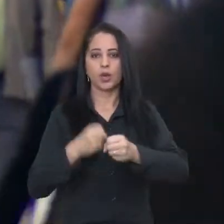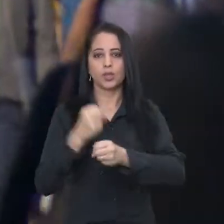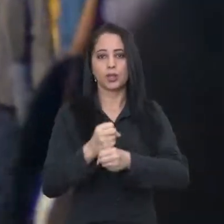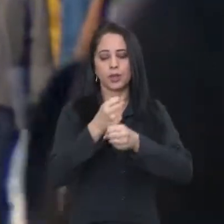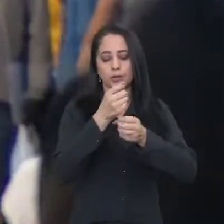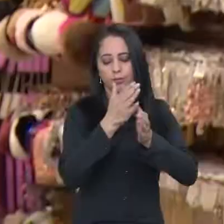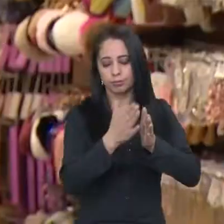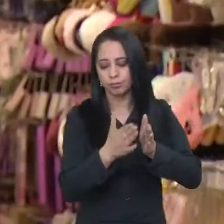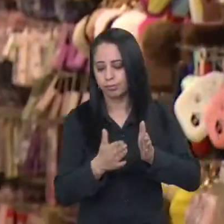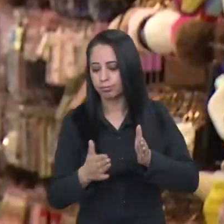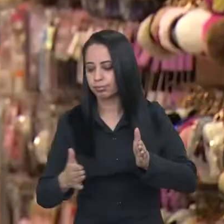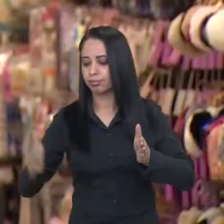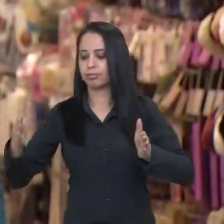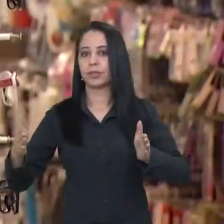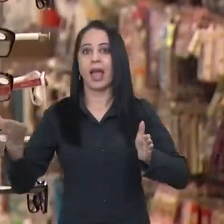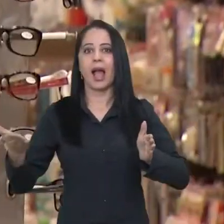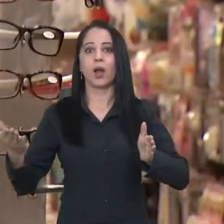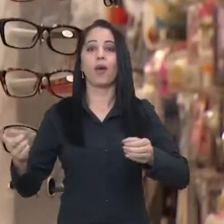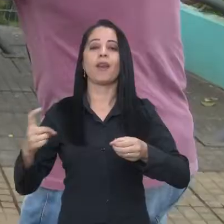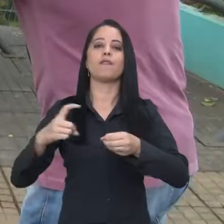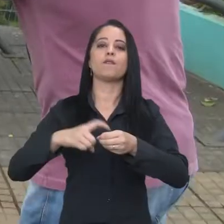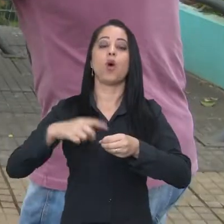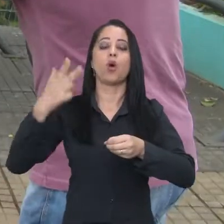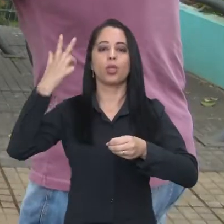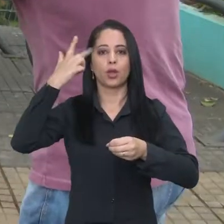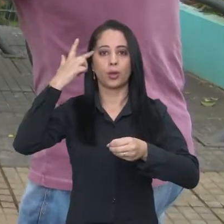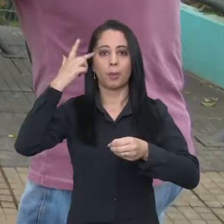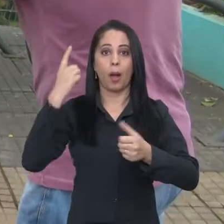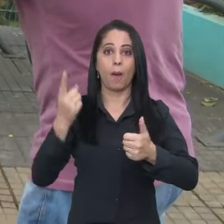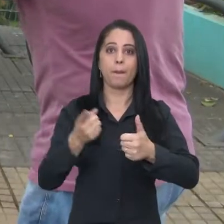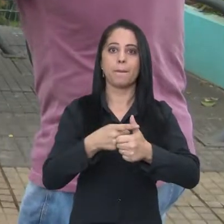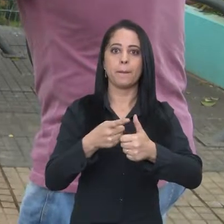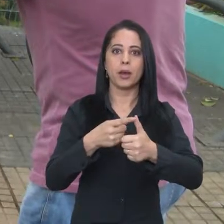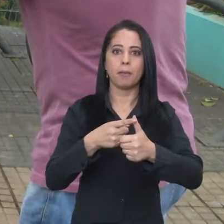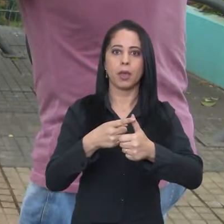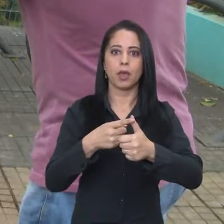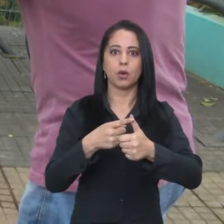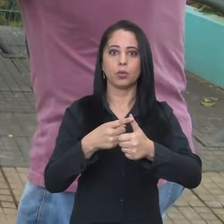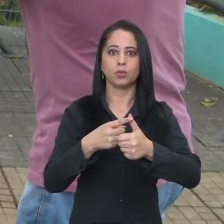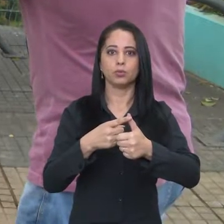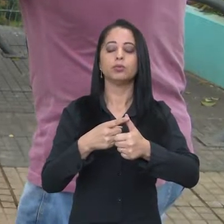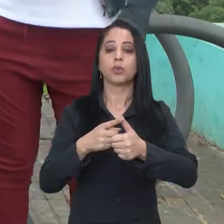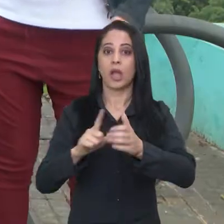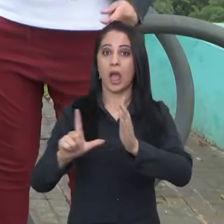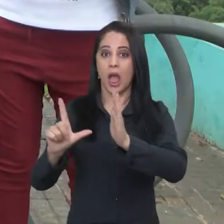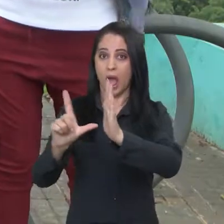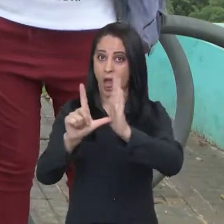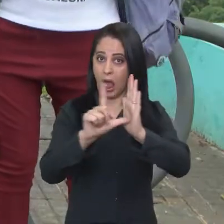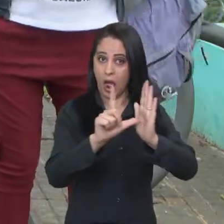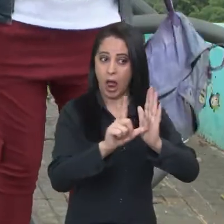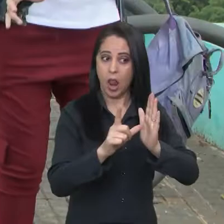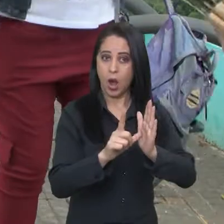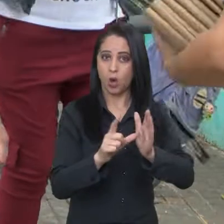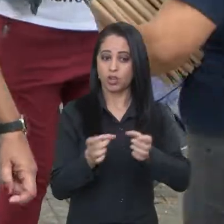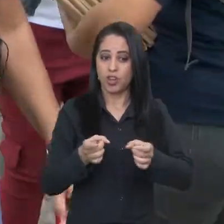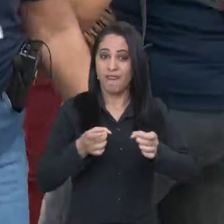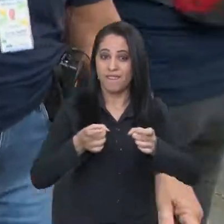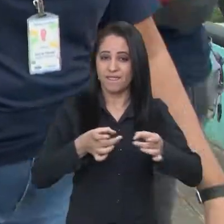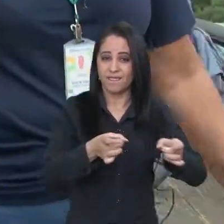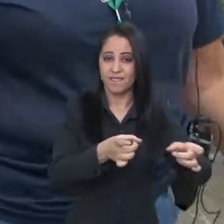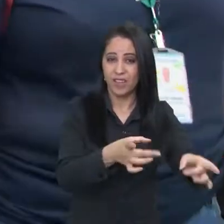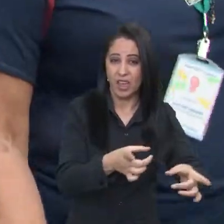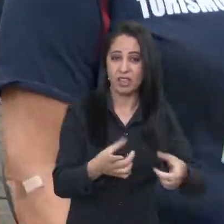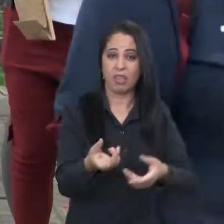anos de pandemia. Primeiro foi o comércio e agora é o setor de turismo que começa a sentir o impacto econômico do retorno